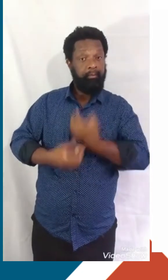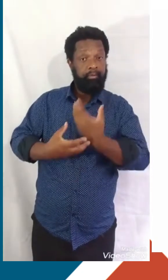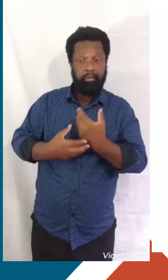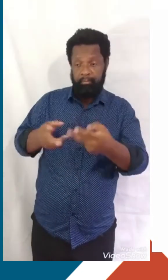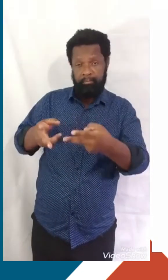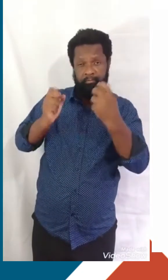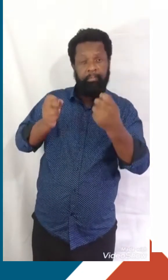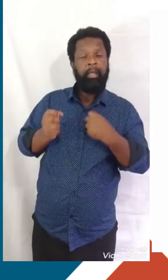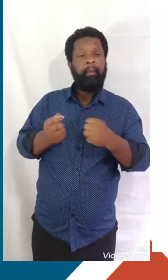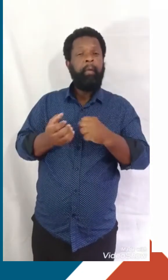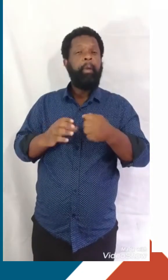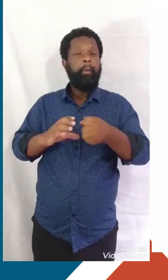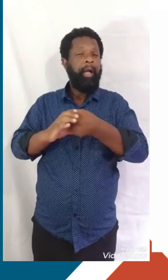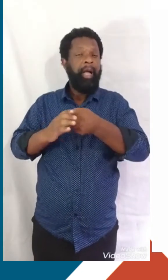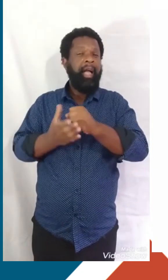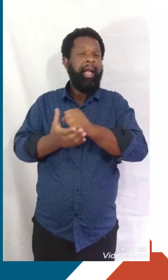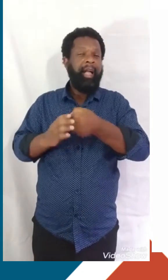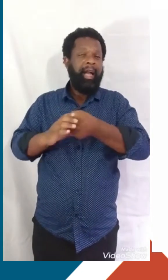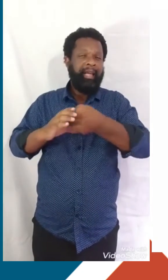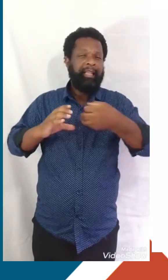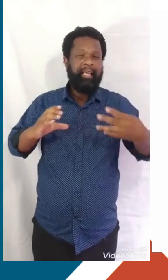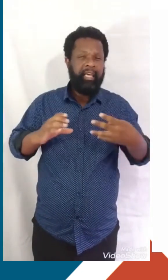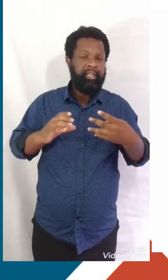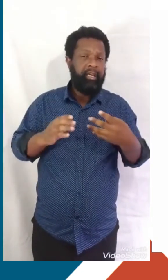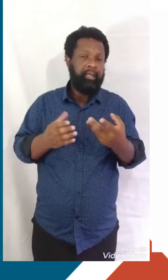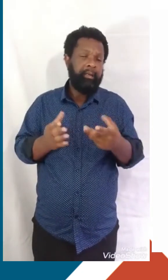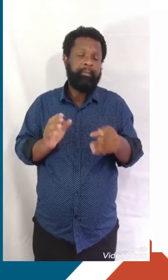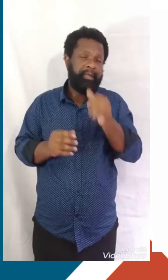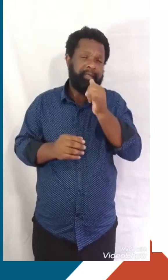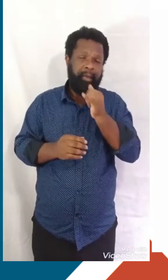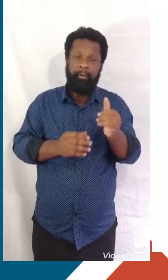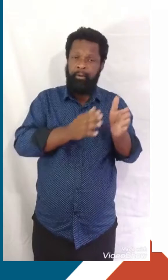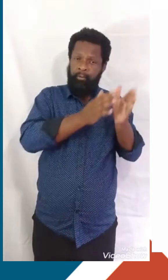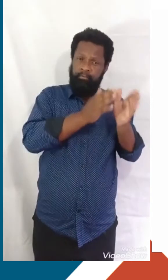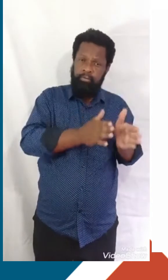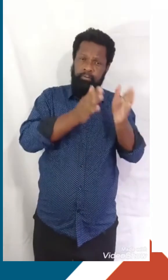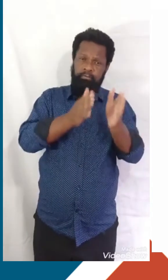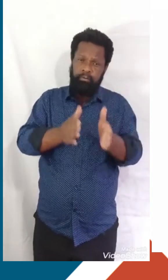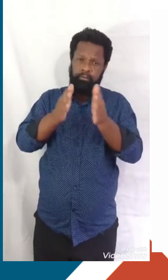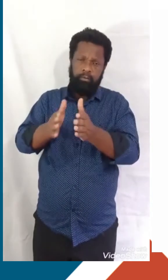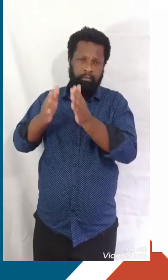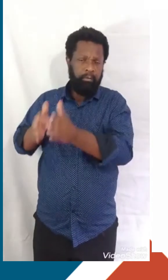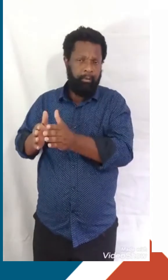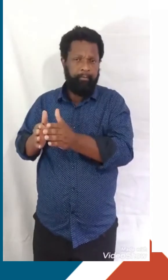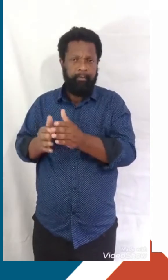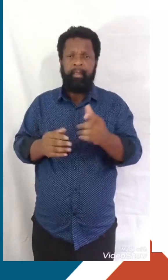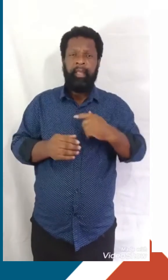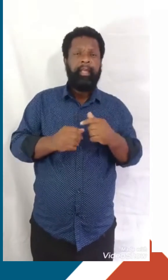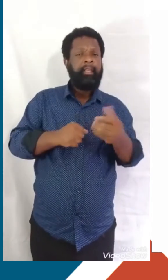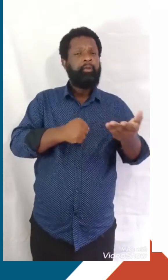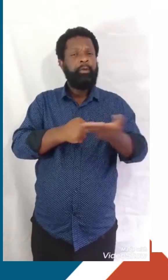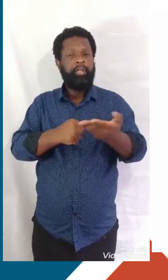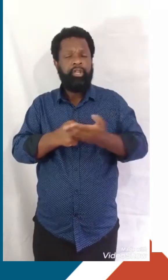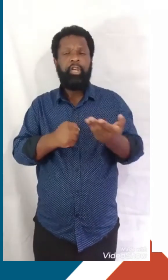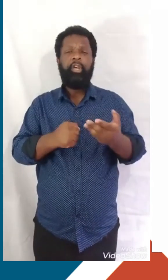percebemos algumas características concretas, como, por exemplo, a sequência de termos nominais, substantivo